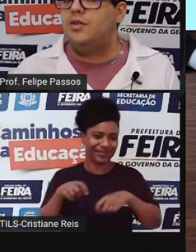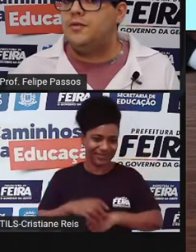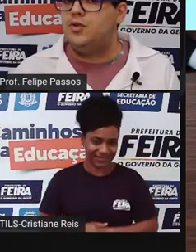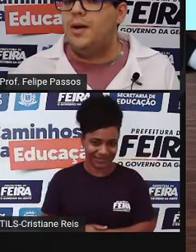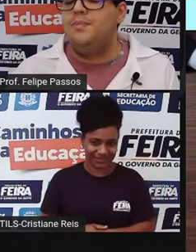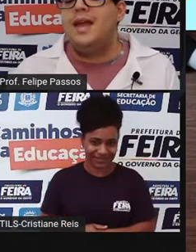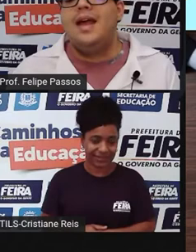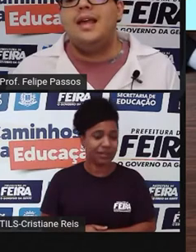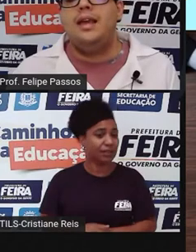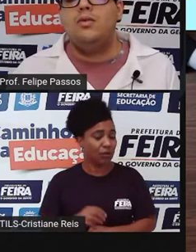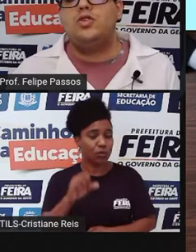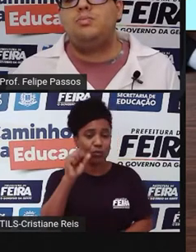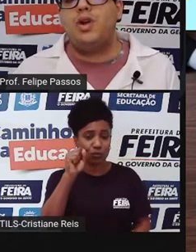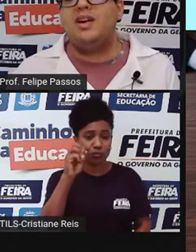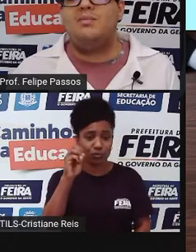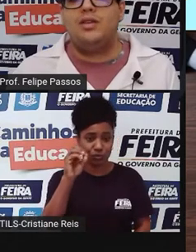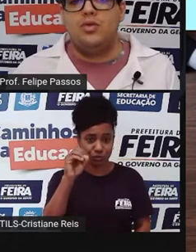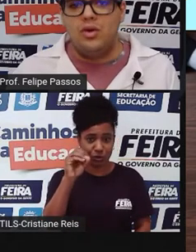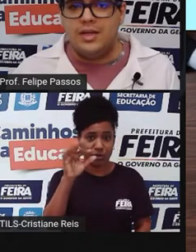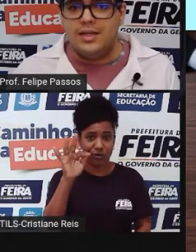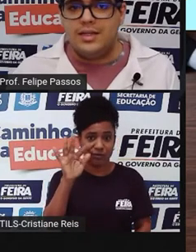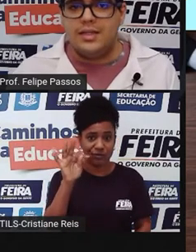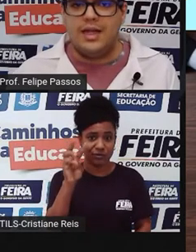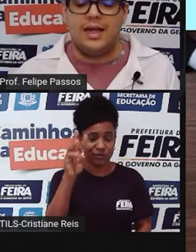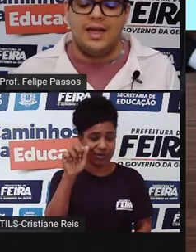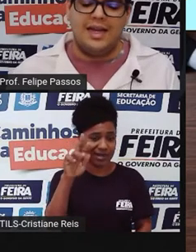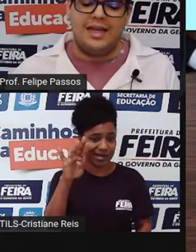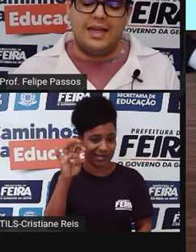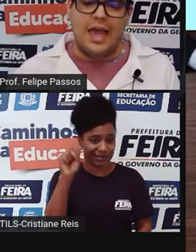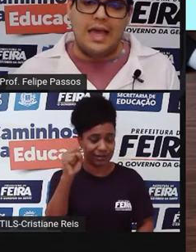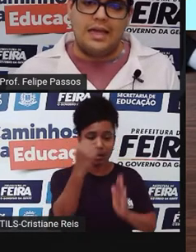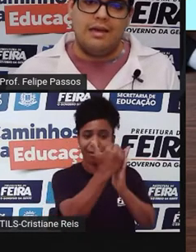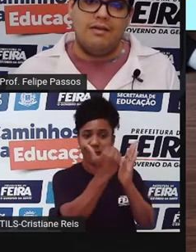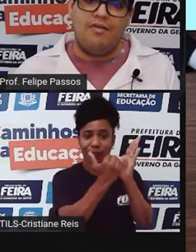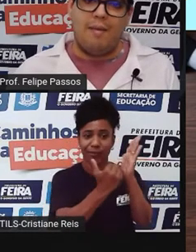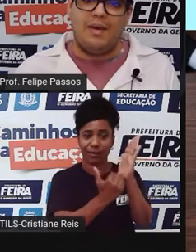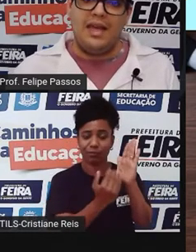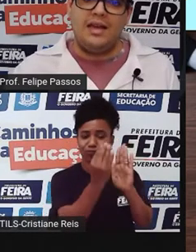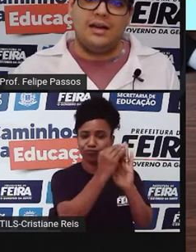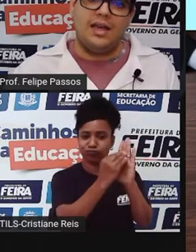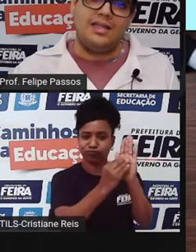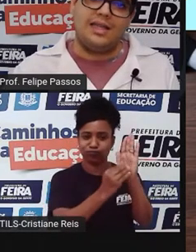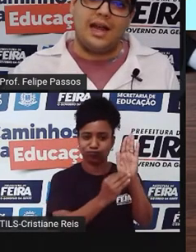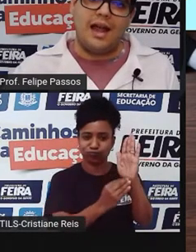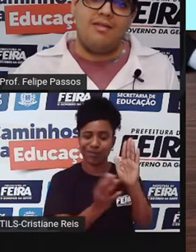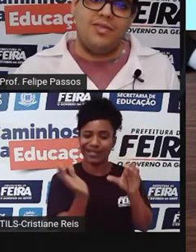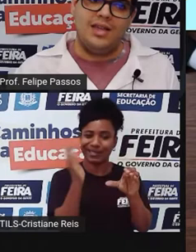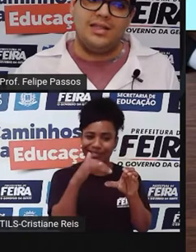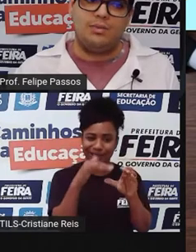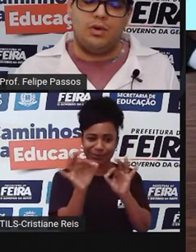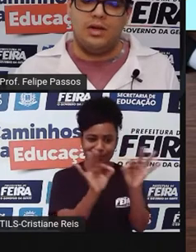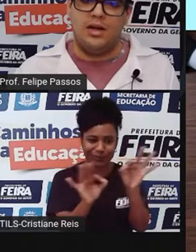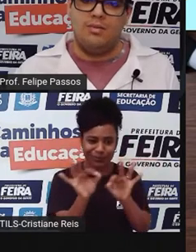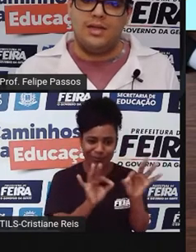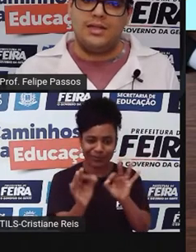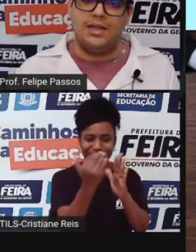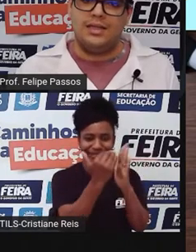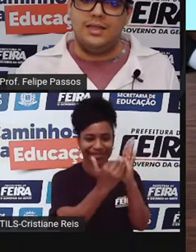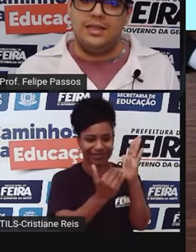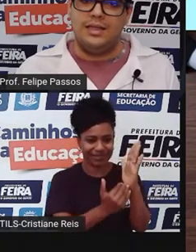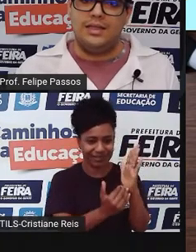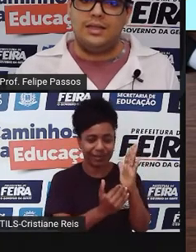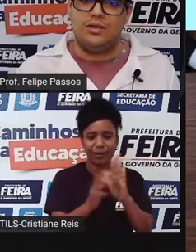chama de software. E os programadores, né, quem fabrica, quem escreve esses